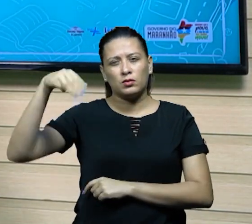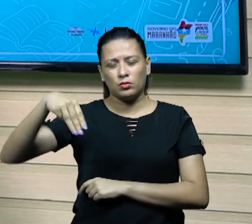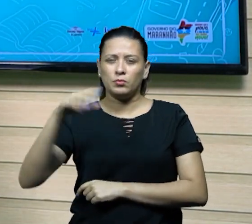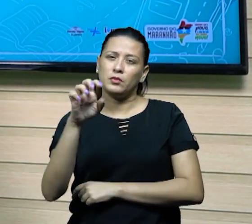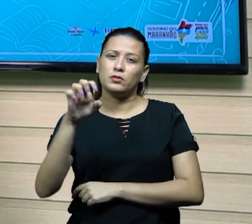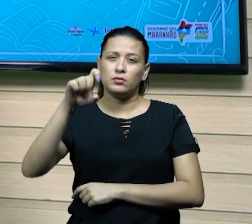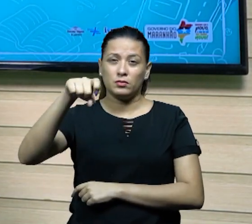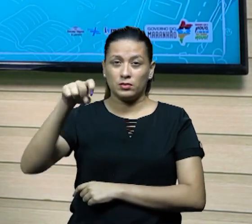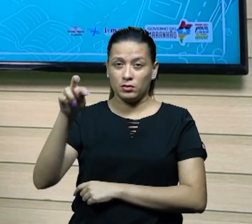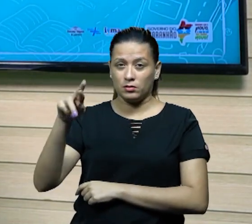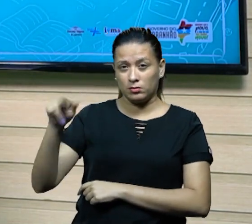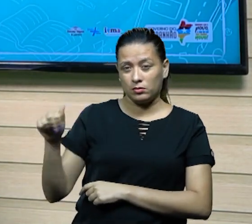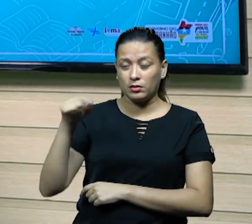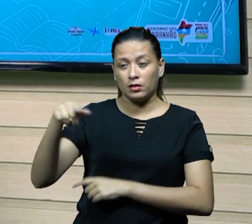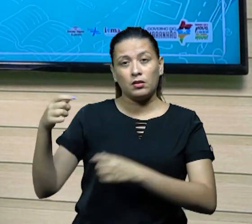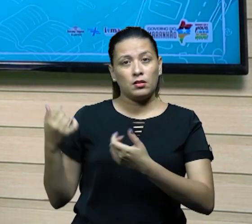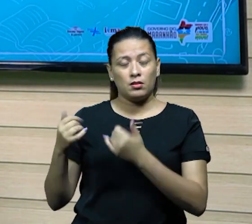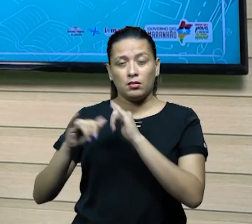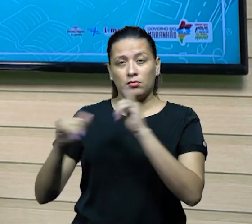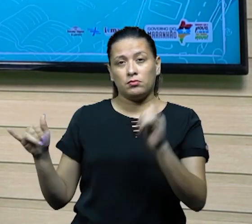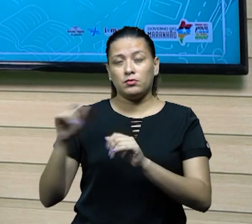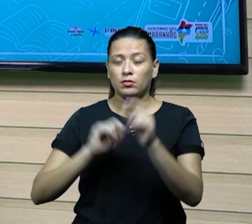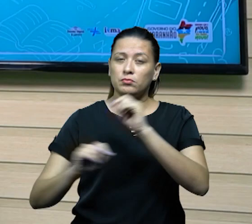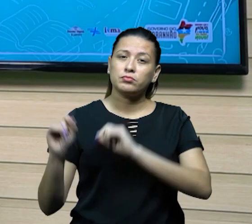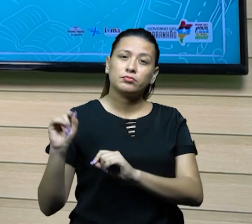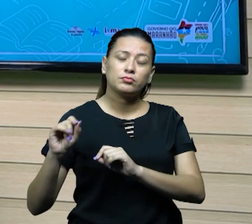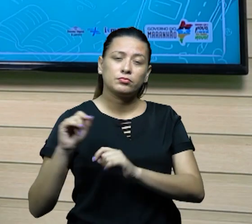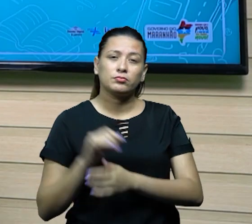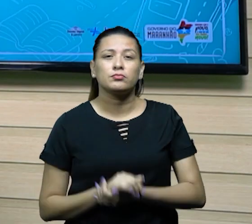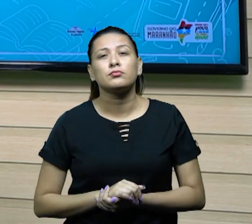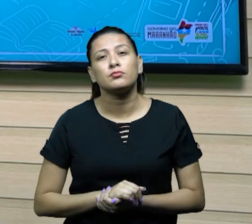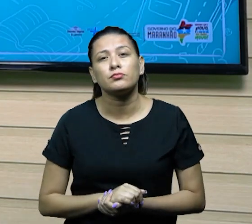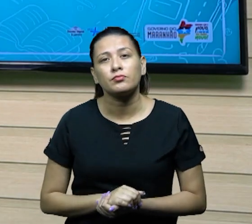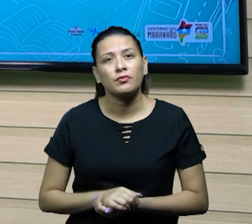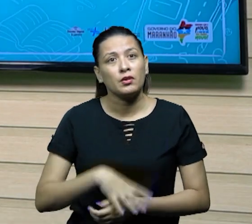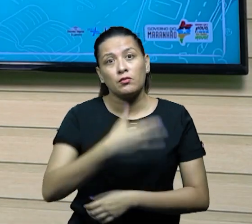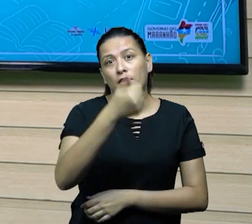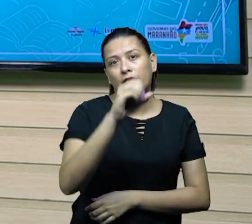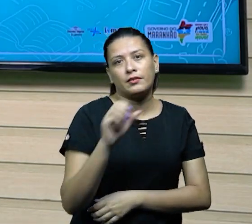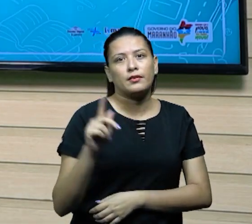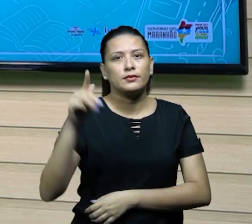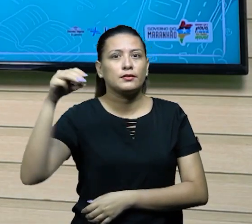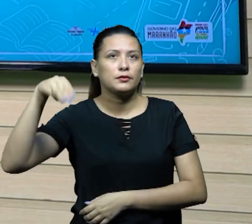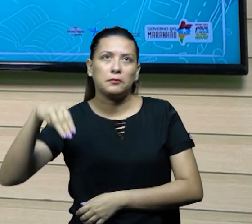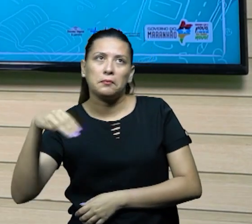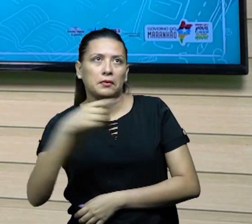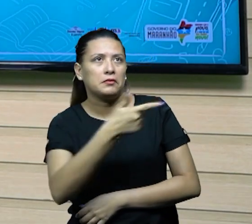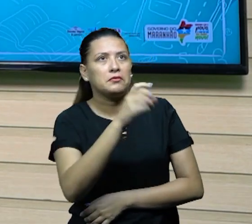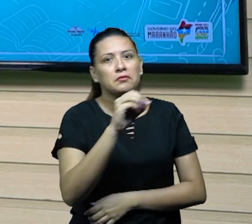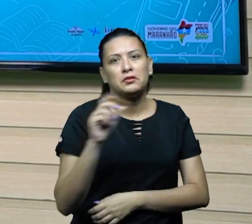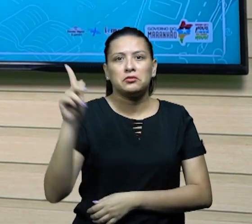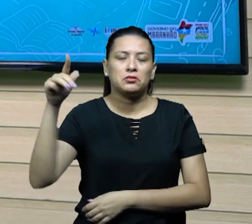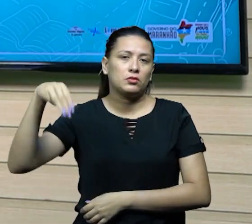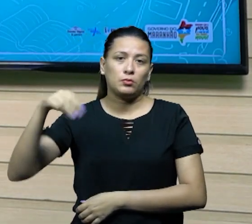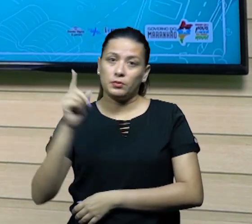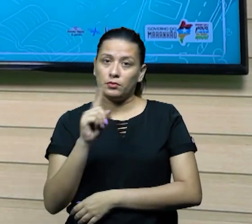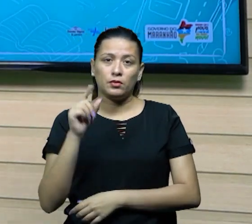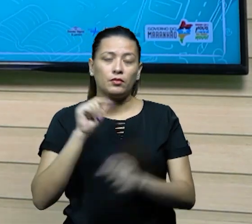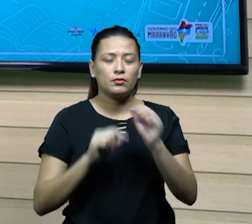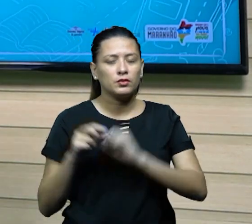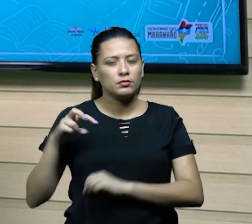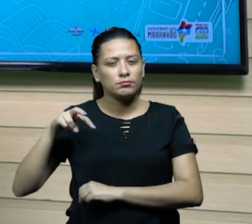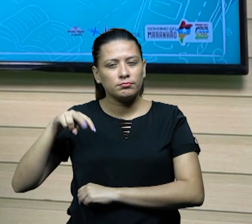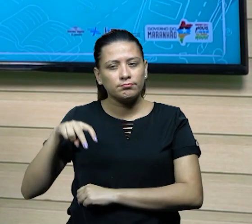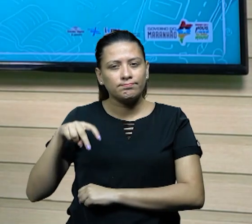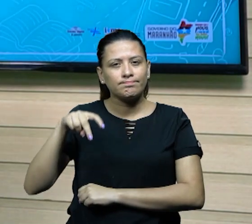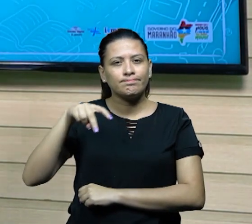quilômetro extra. Ele não fala em 10 quilômetros, em 20 quilômetros. É você andar uma coisinha mais do que os outros. Então, se todo mundo chegou